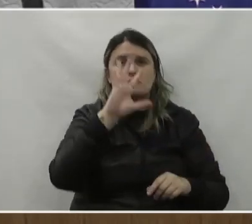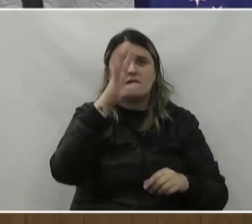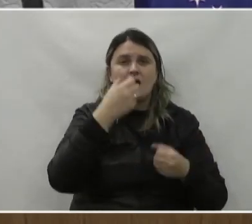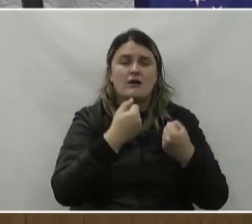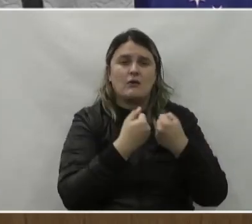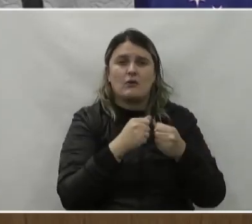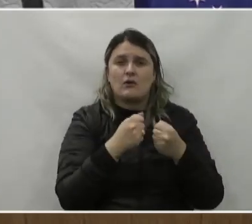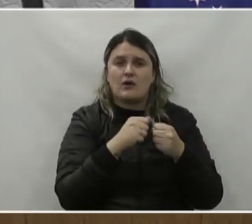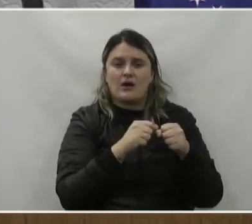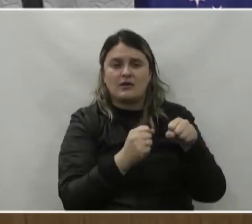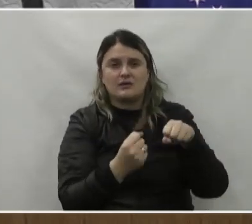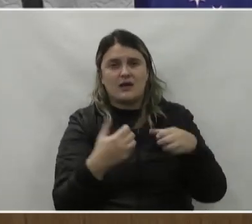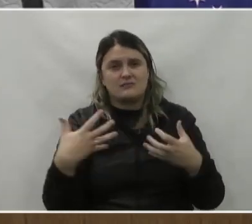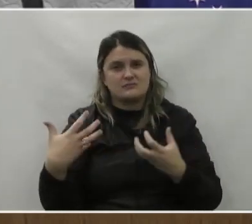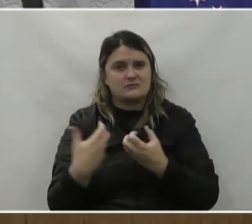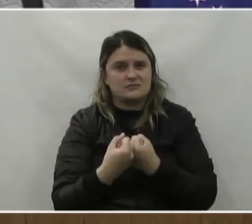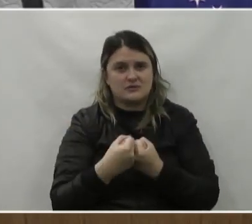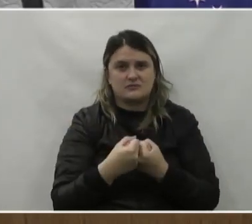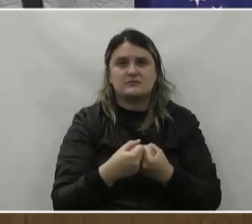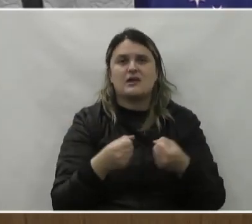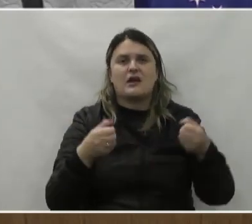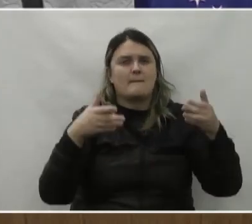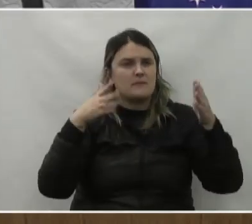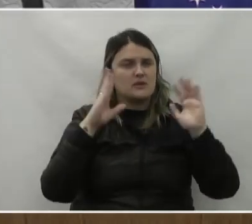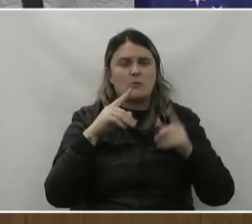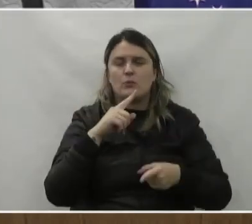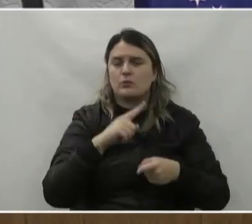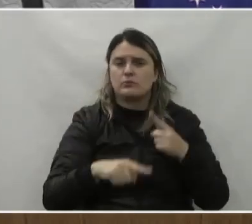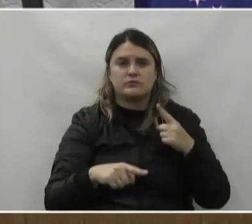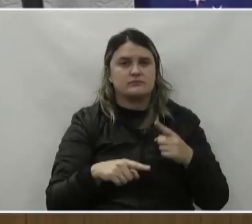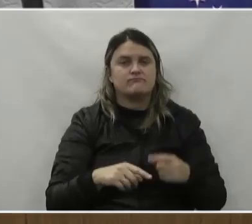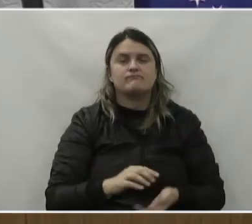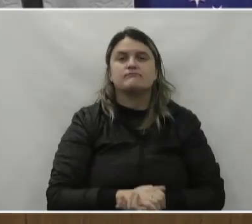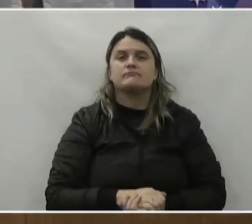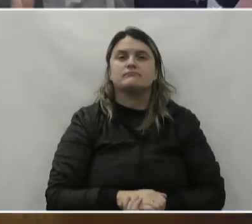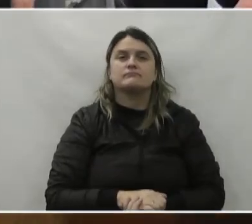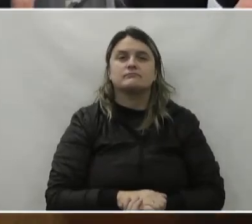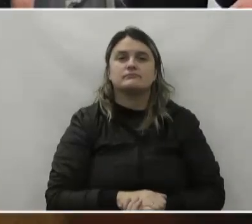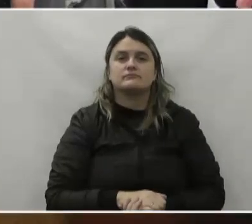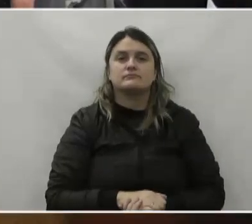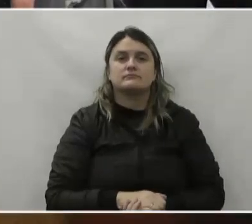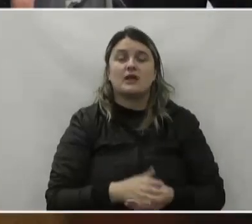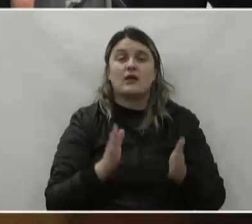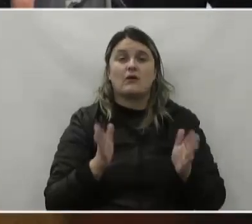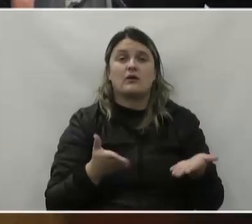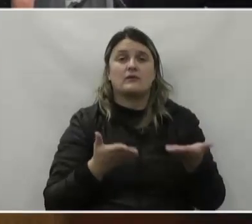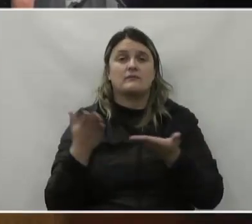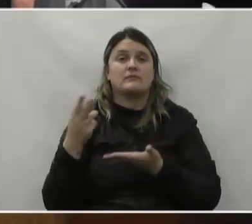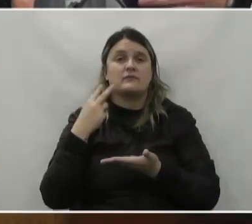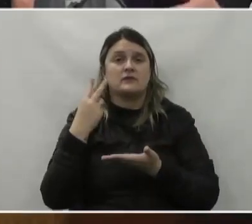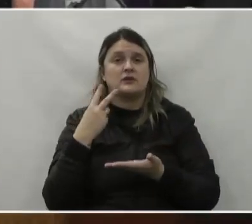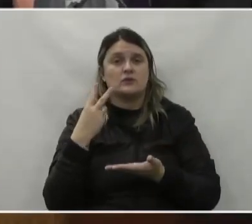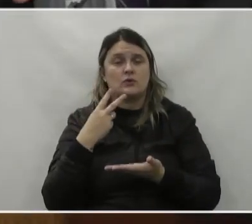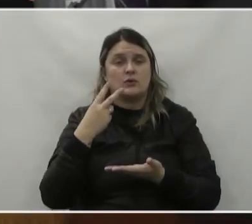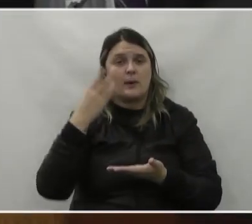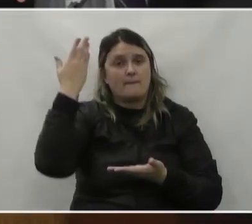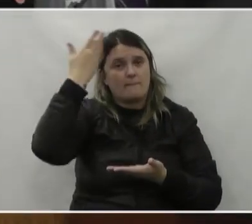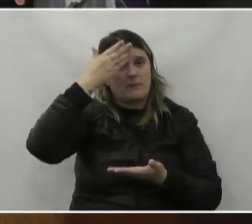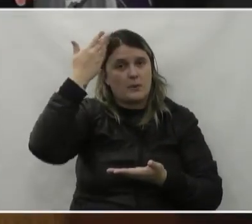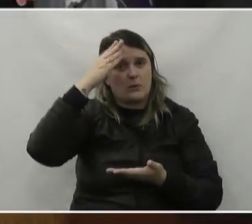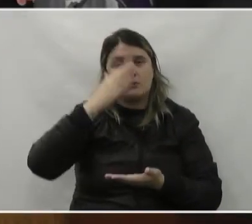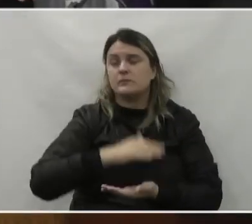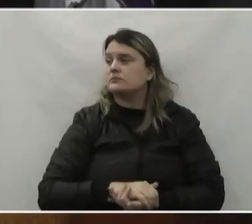escolar e o escoamento da produção agrícola da região. Em discussão? Com a palavra, o vereador Valdir Luiz